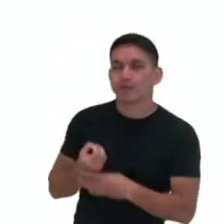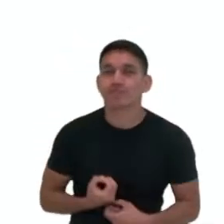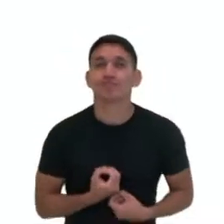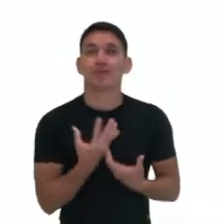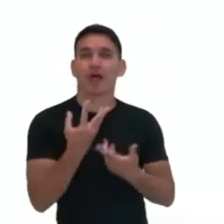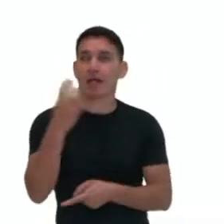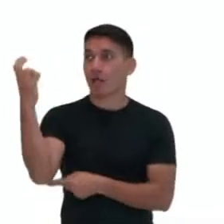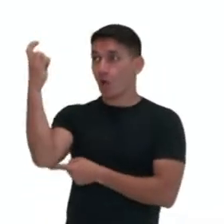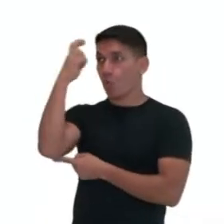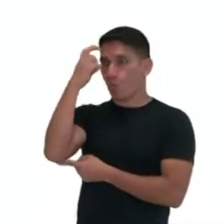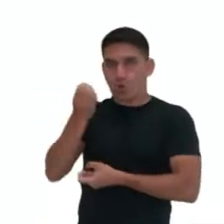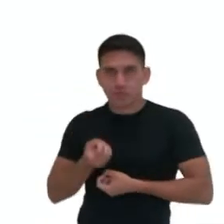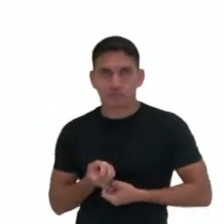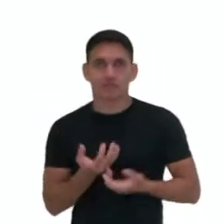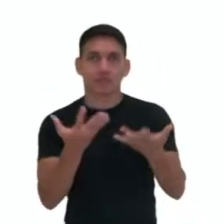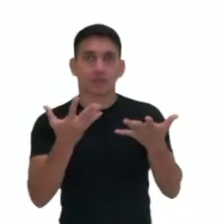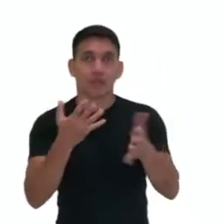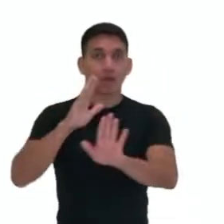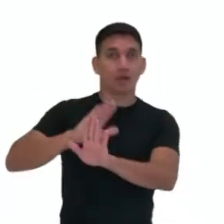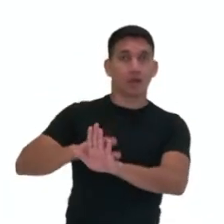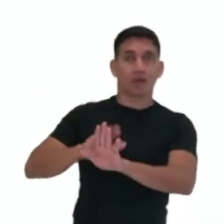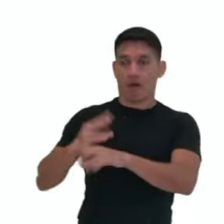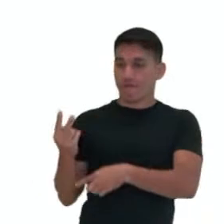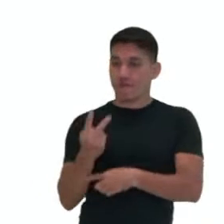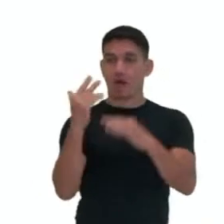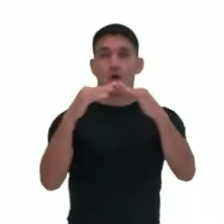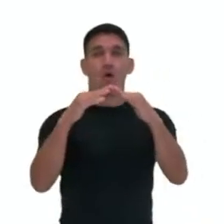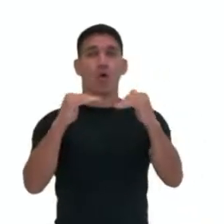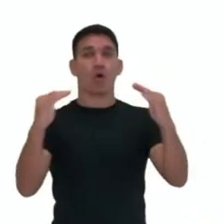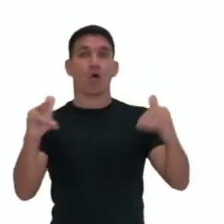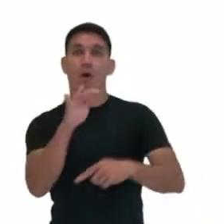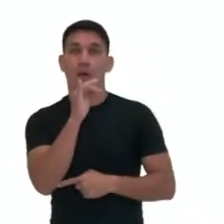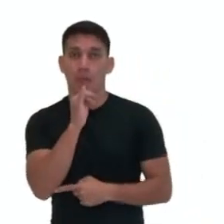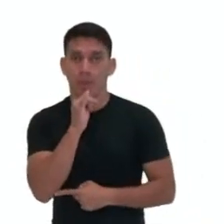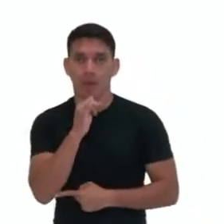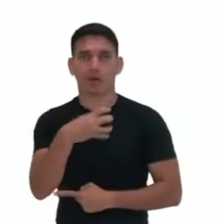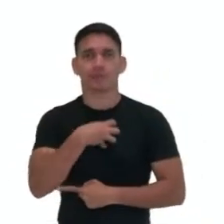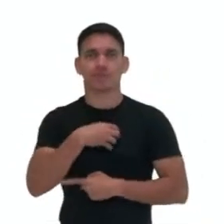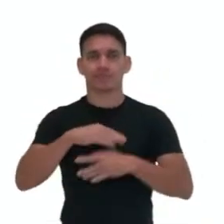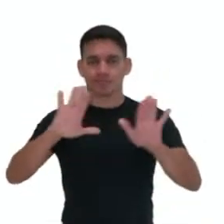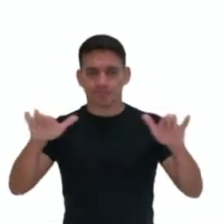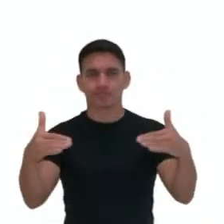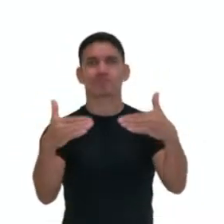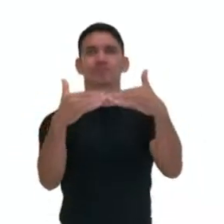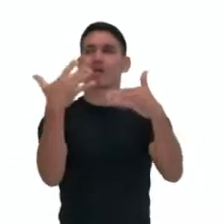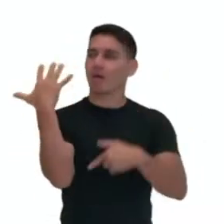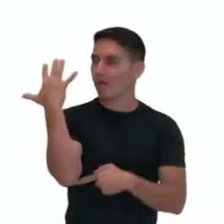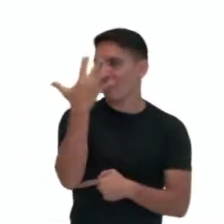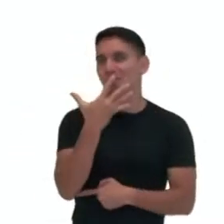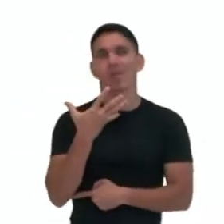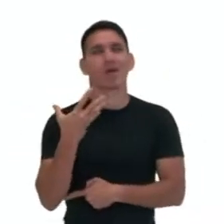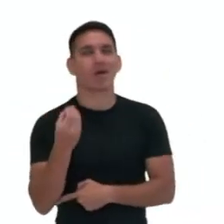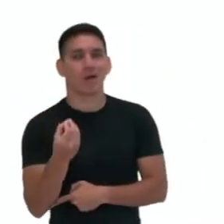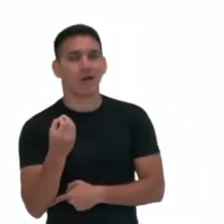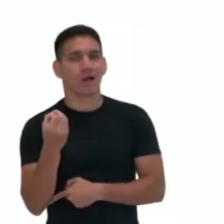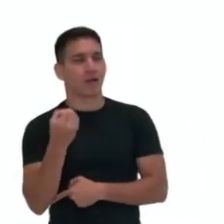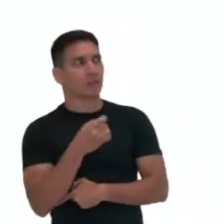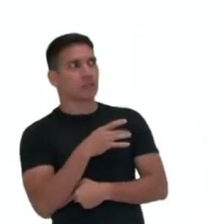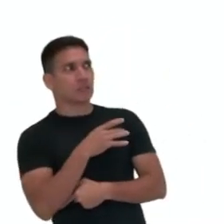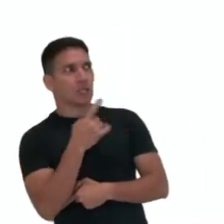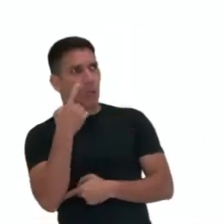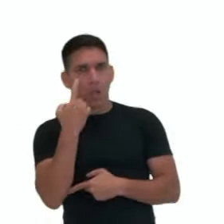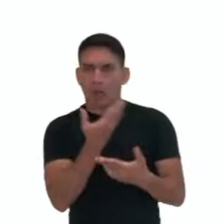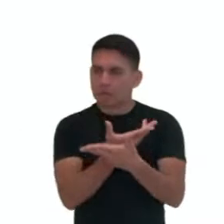cultura, através de valores estéticos como a harmonia, a beleza, o horror, o